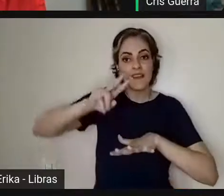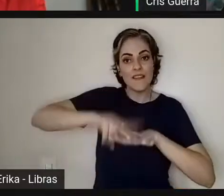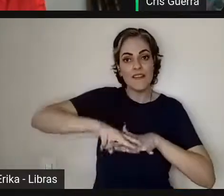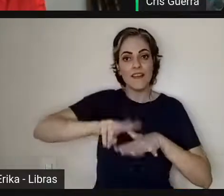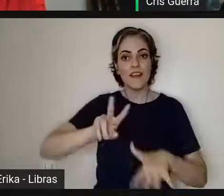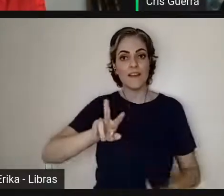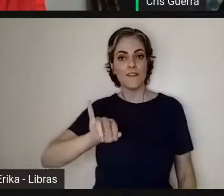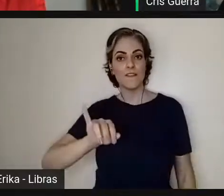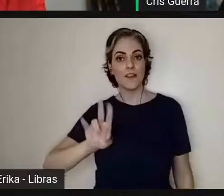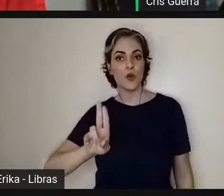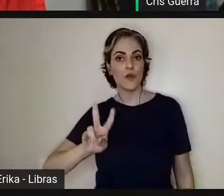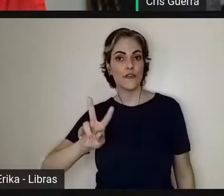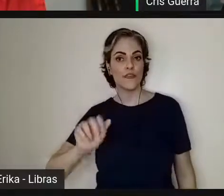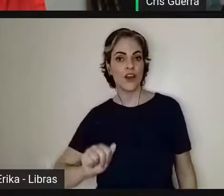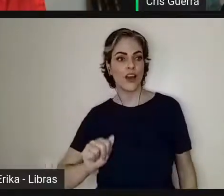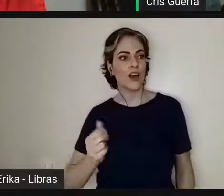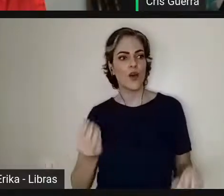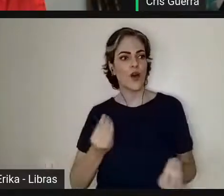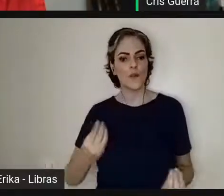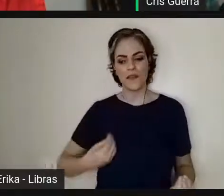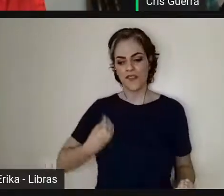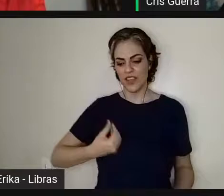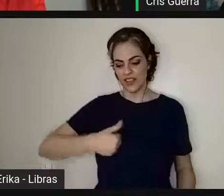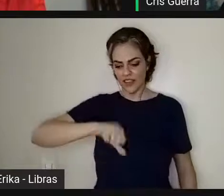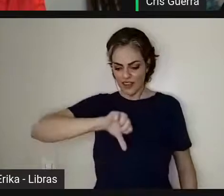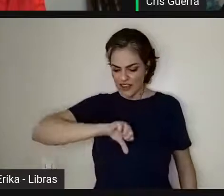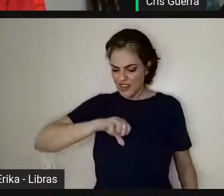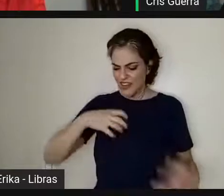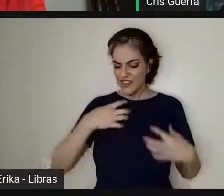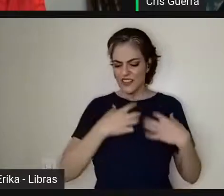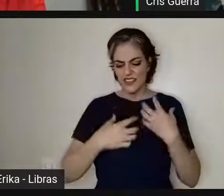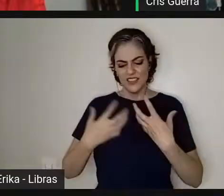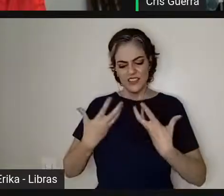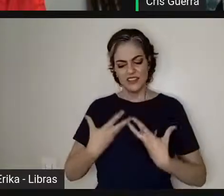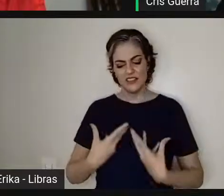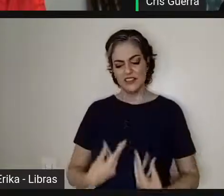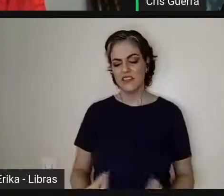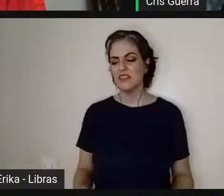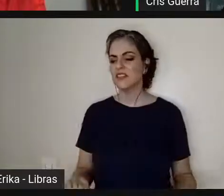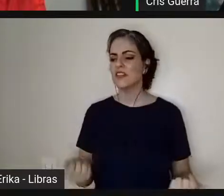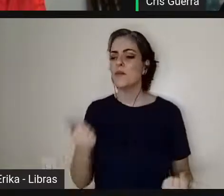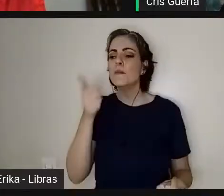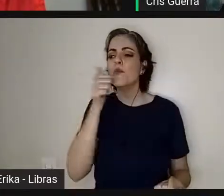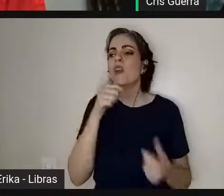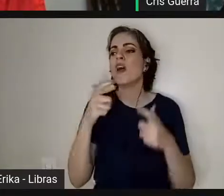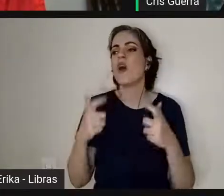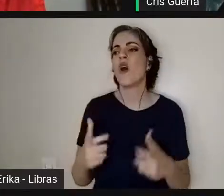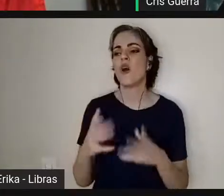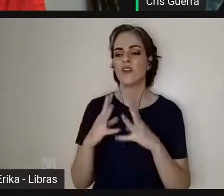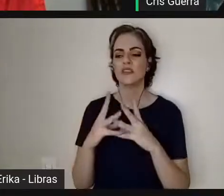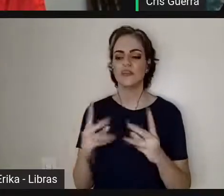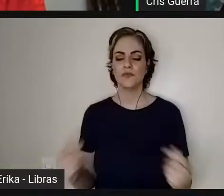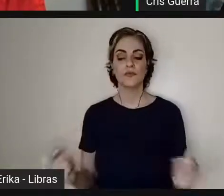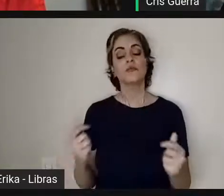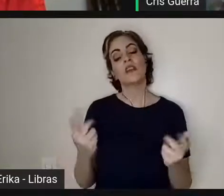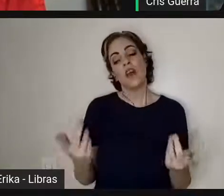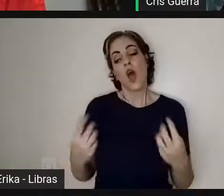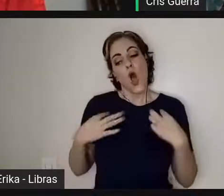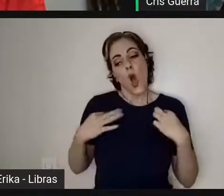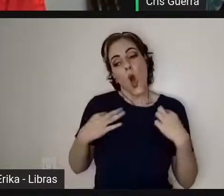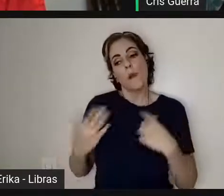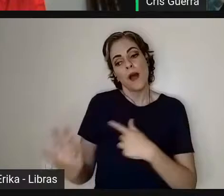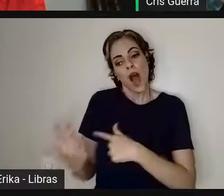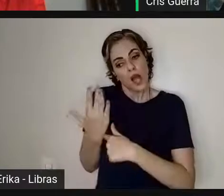tira um pouco a autoestima, a sua própria identidade, o seu lado mulher fica meio adormecido. Então, acho que a roupa me trouxe